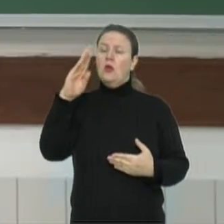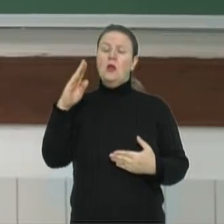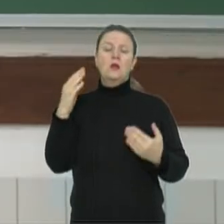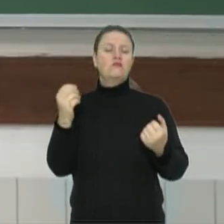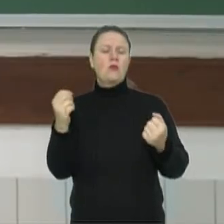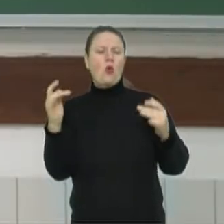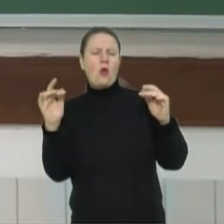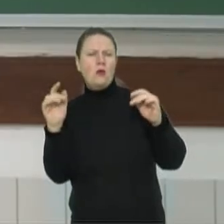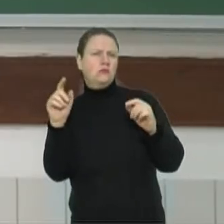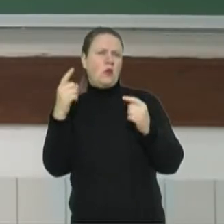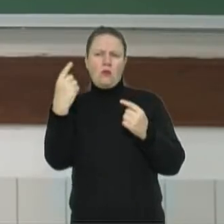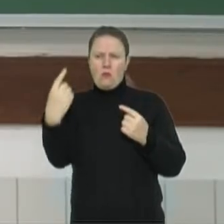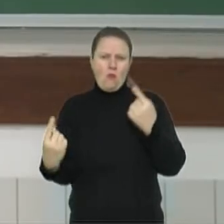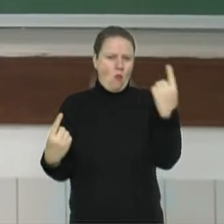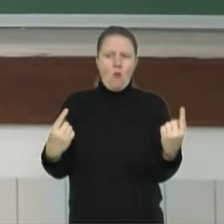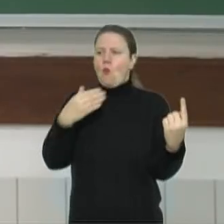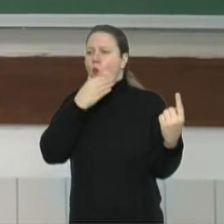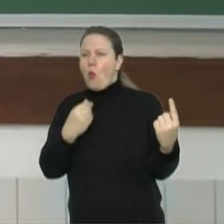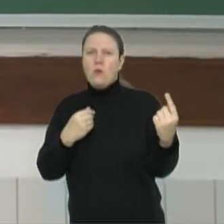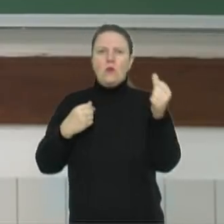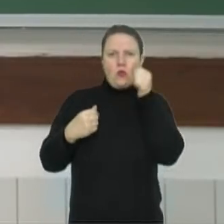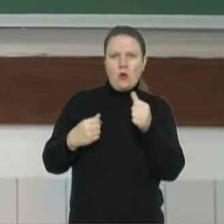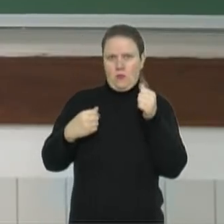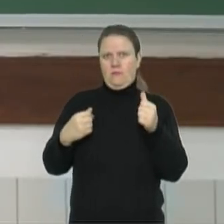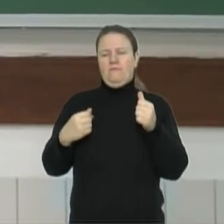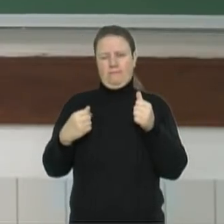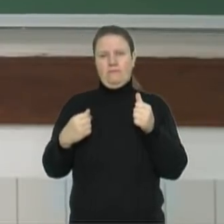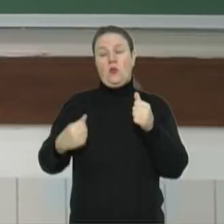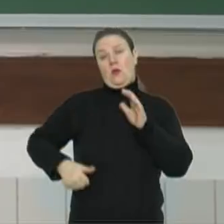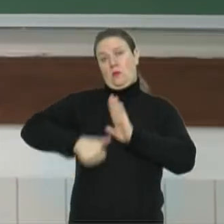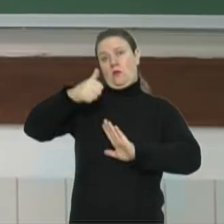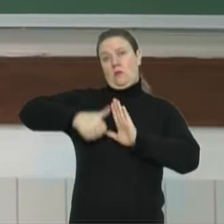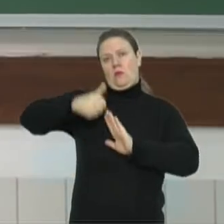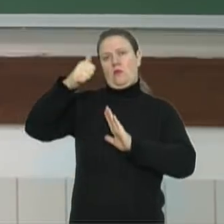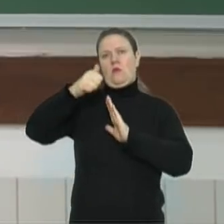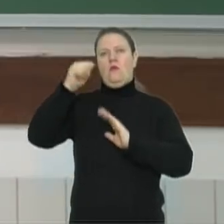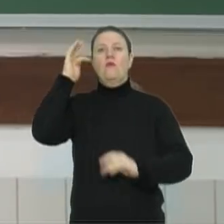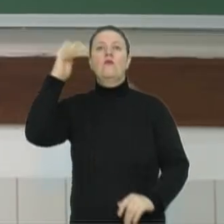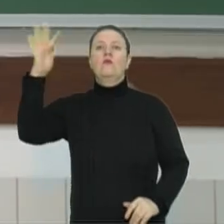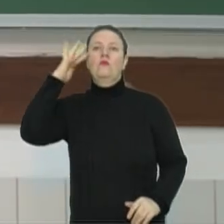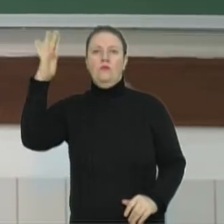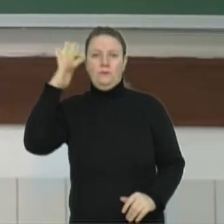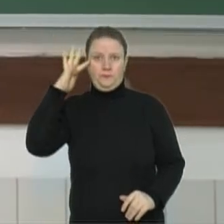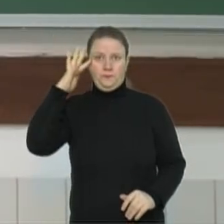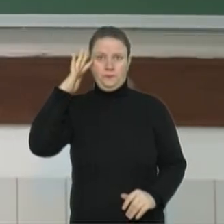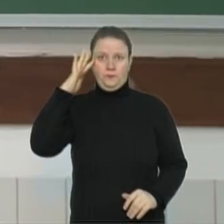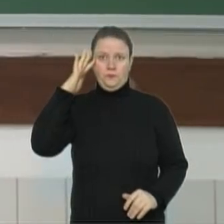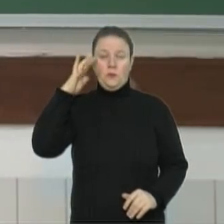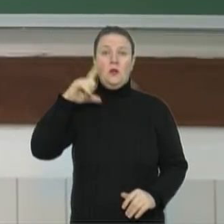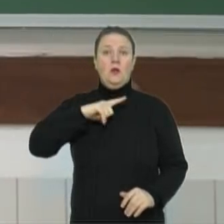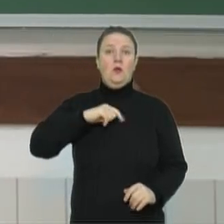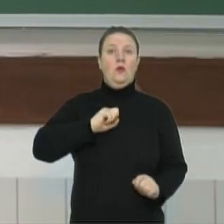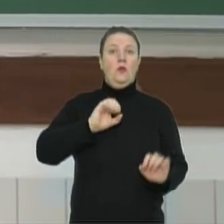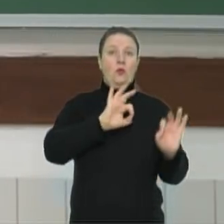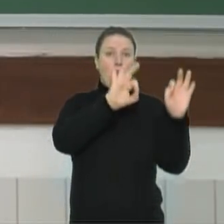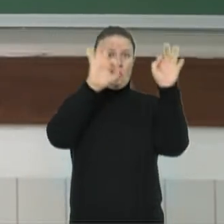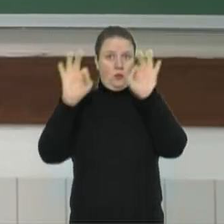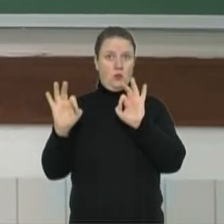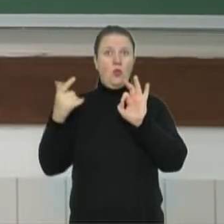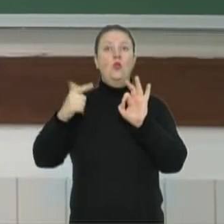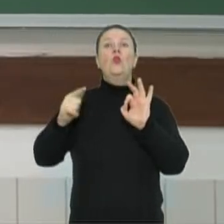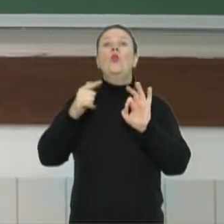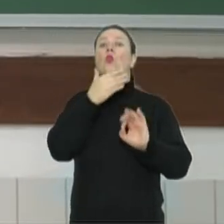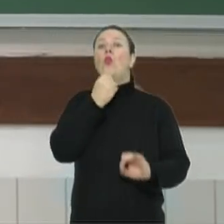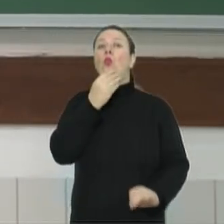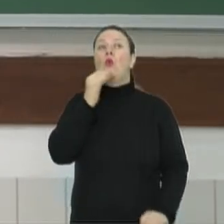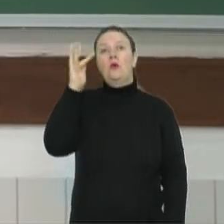e mulher aí, beleza? Então essa é a nossa primeira pensadora aí, né, e na sequência da nossa aula nós temos um outro filósofo, um outro